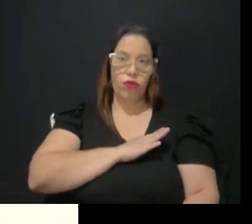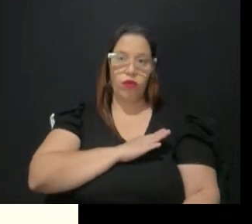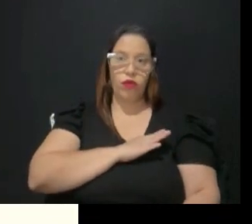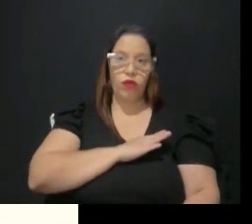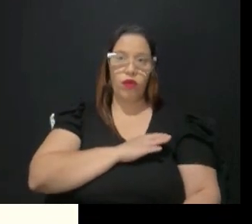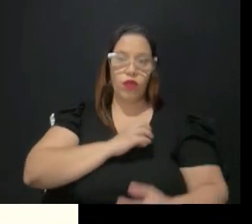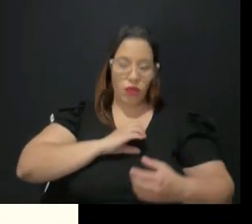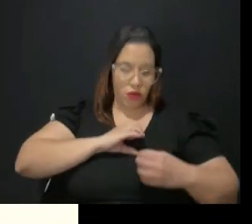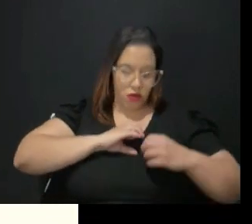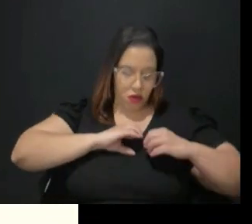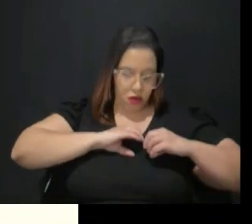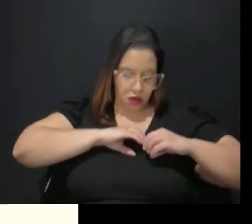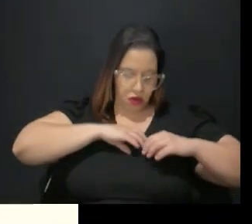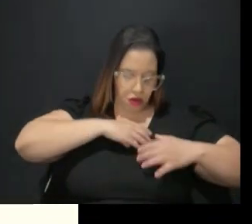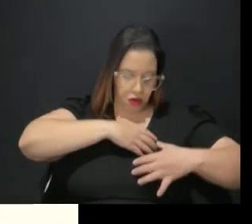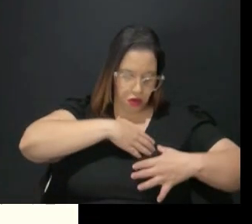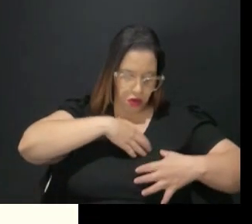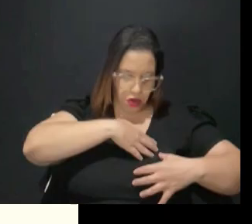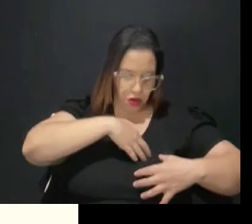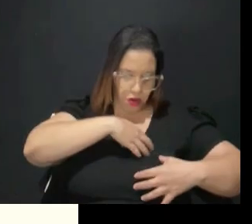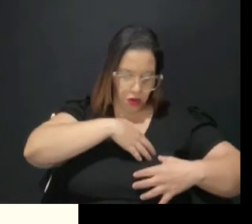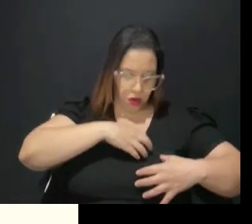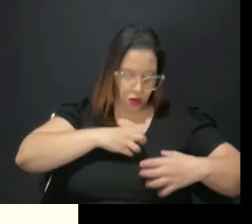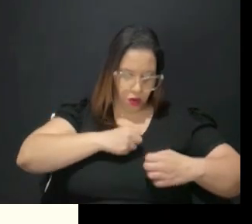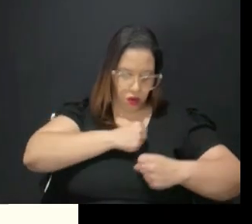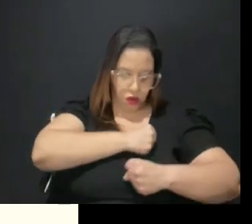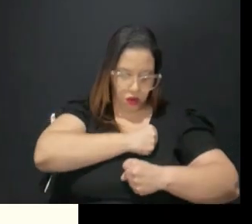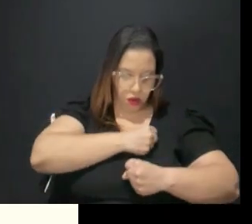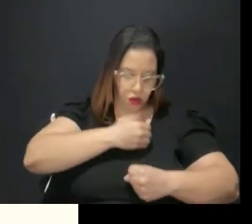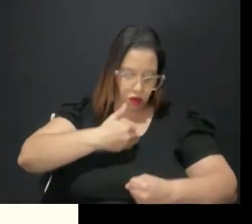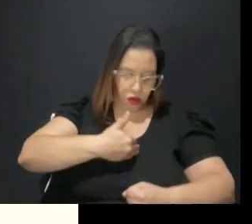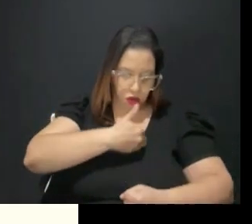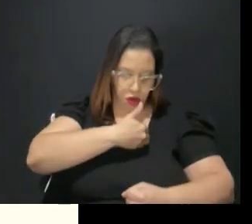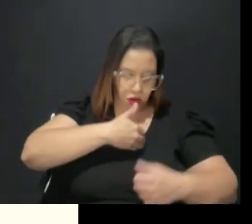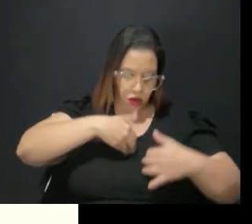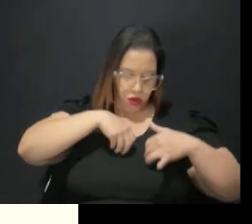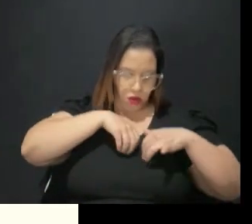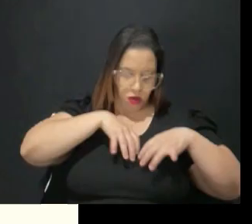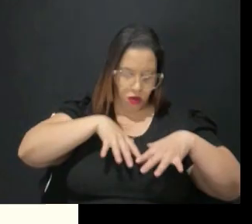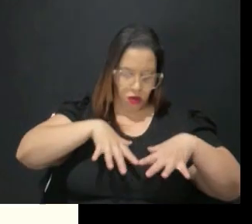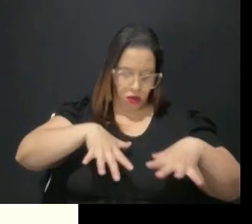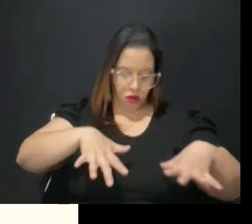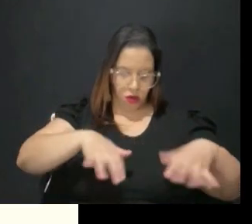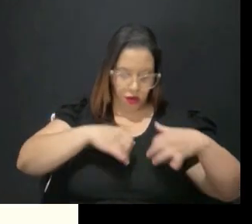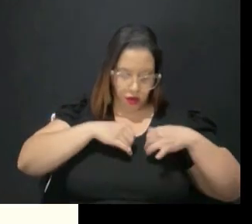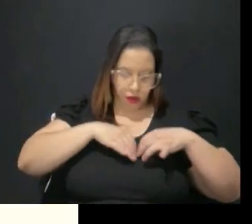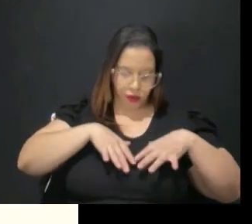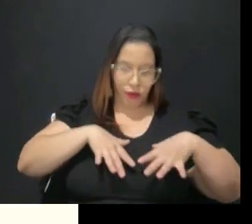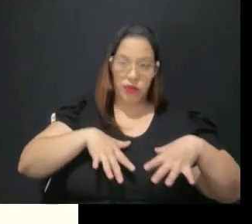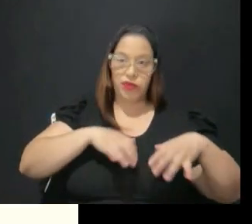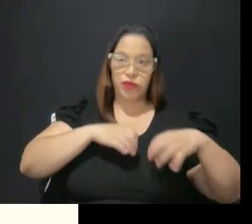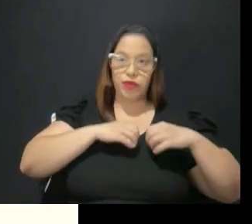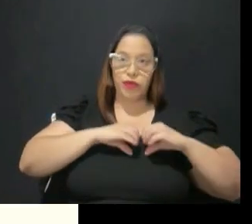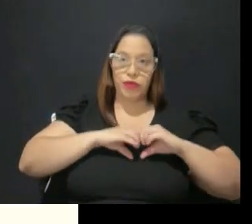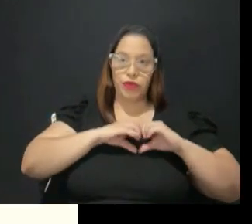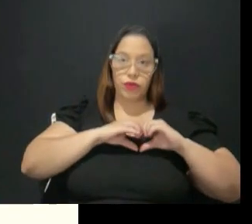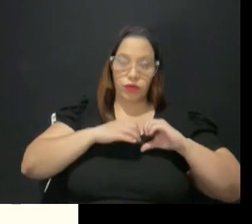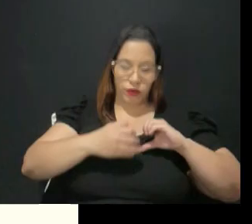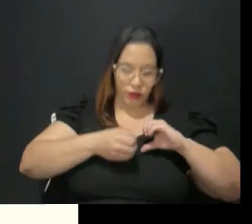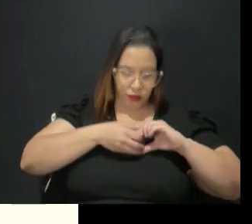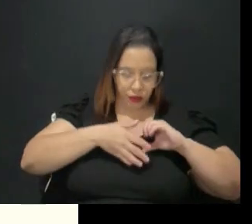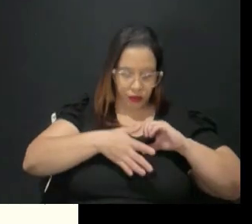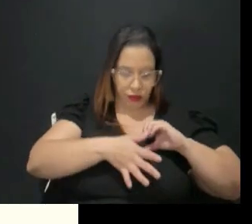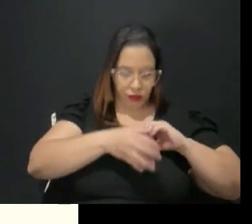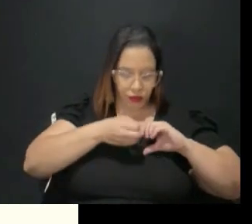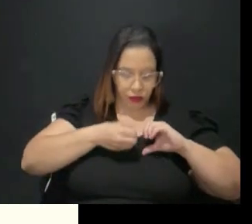uma obstrução das artérias coronárias, que são as artérias que irrigam, que nutrem o coração,